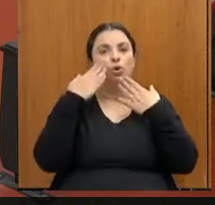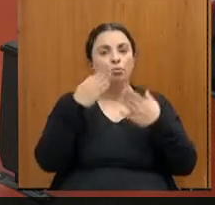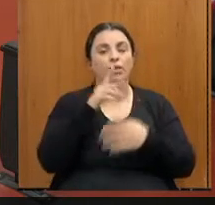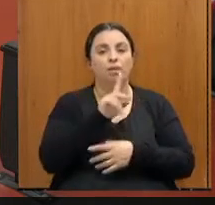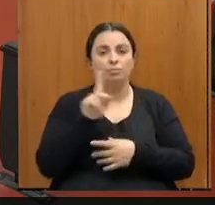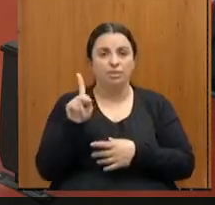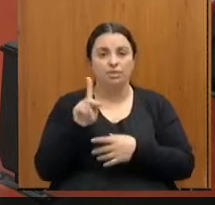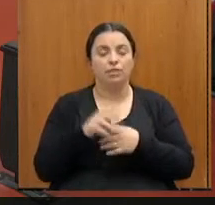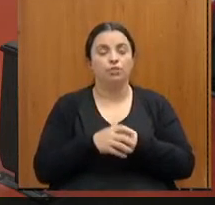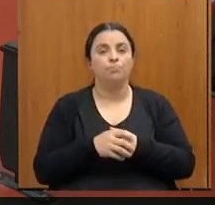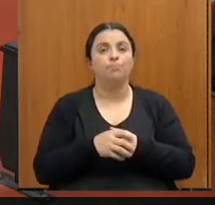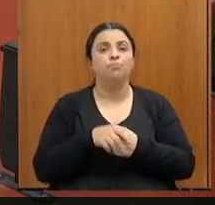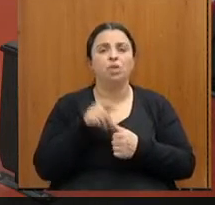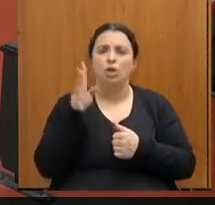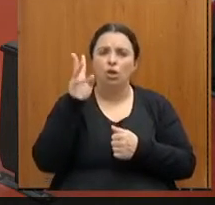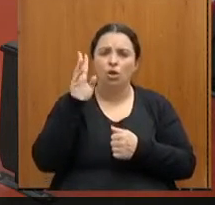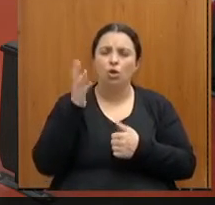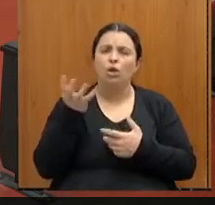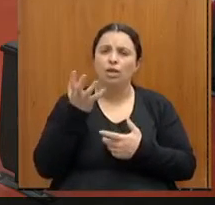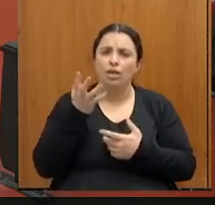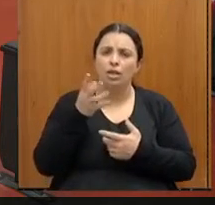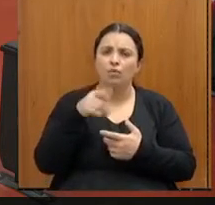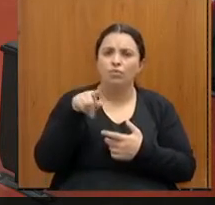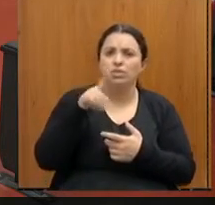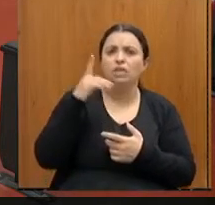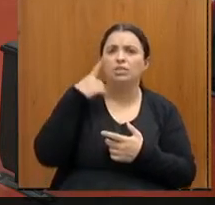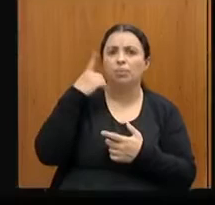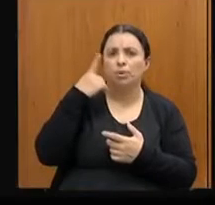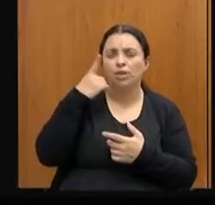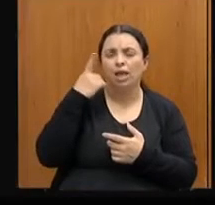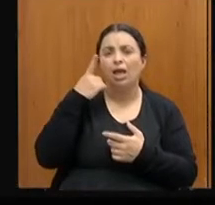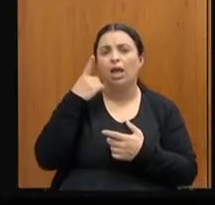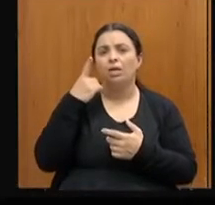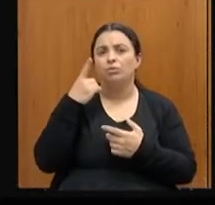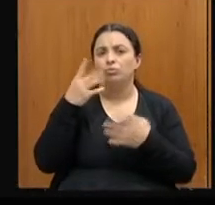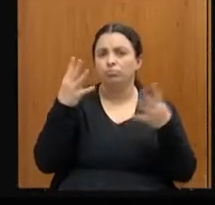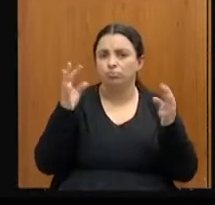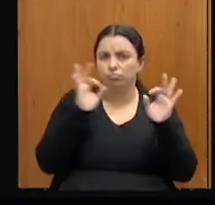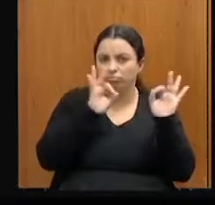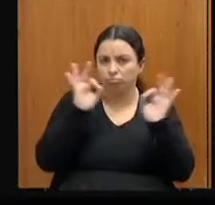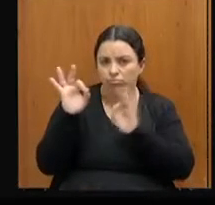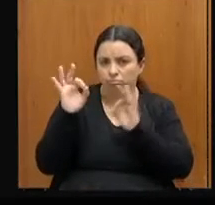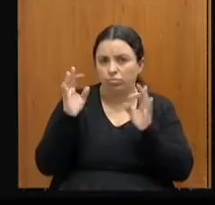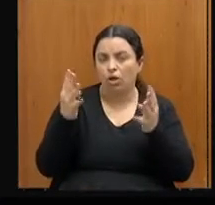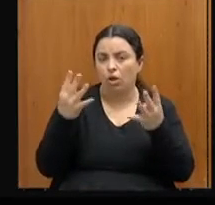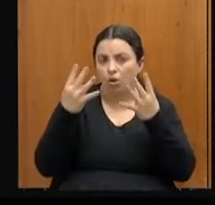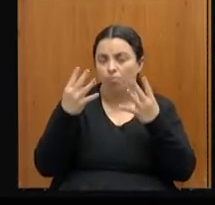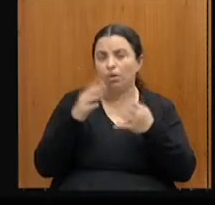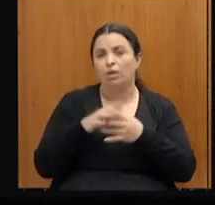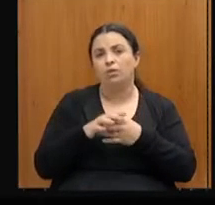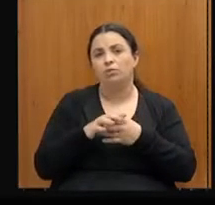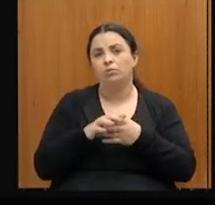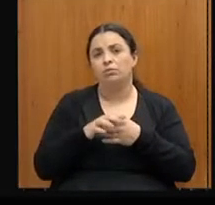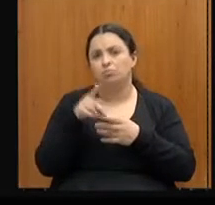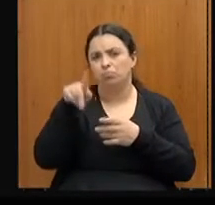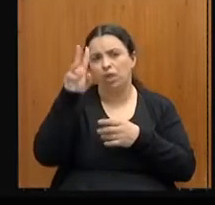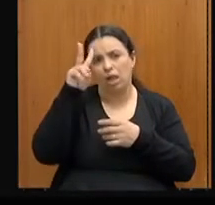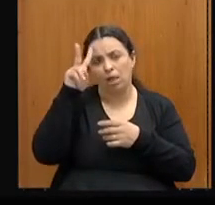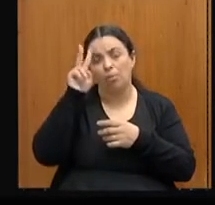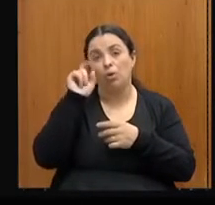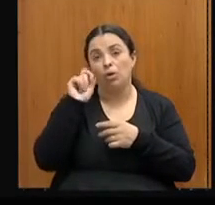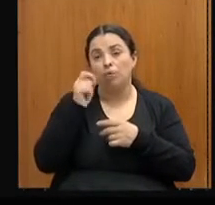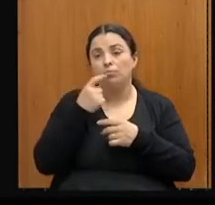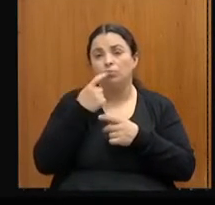Presidente eu gostaria de lembrar todo do Estado deputados que estão nos acompanhando é nós chegamos há pouco tempo